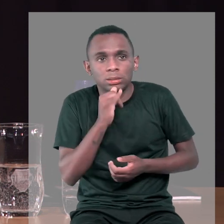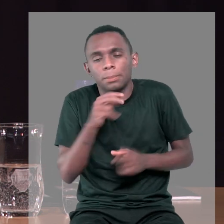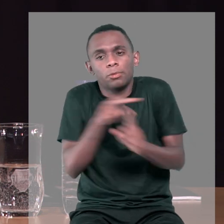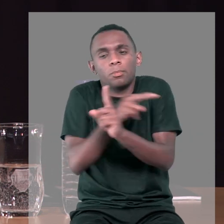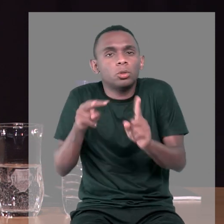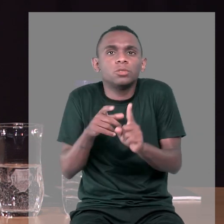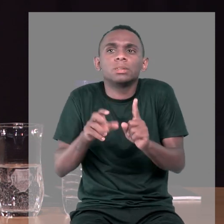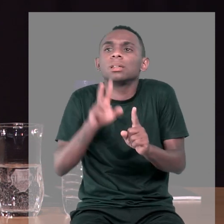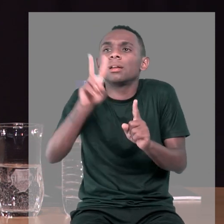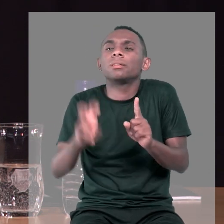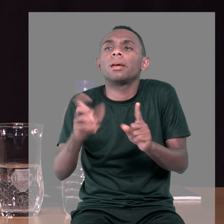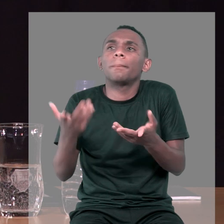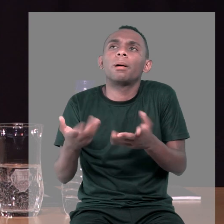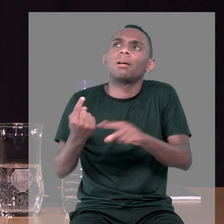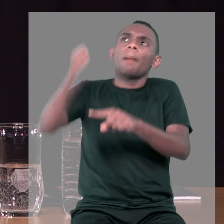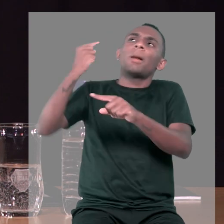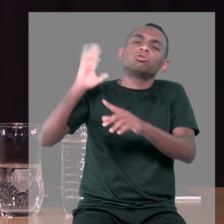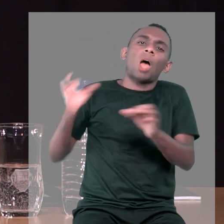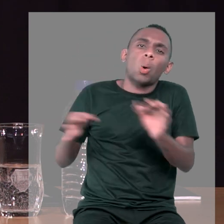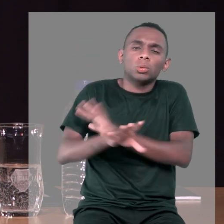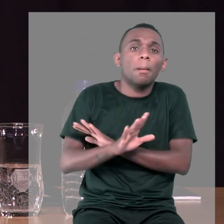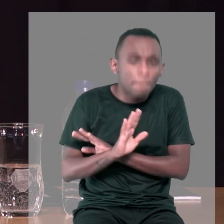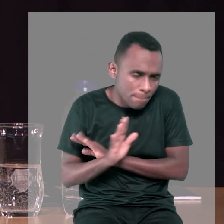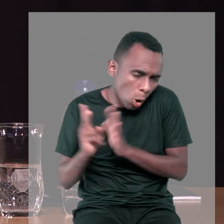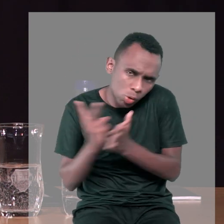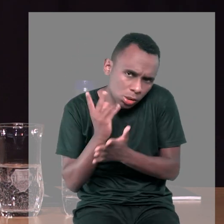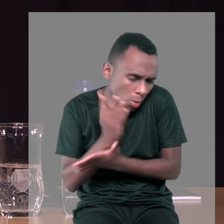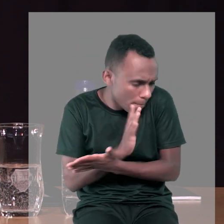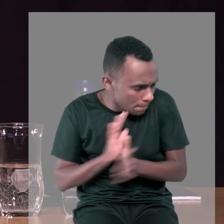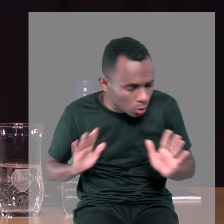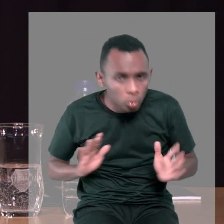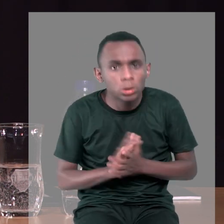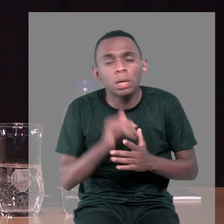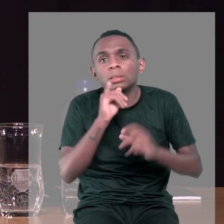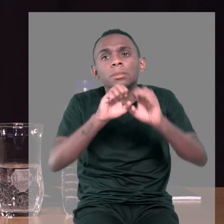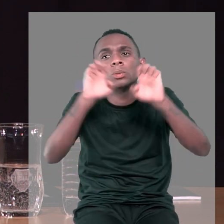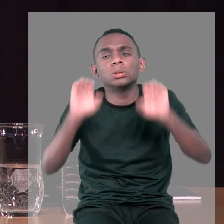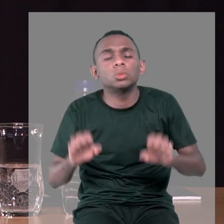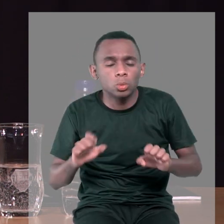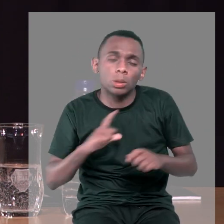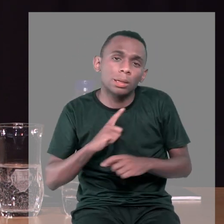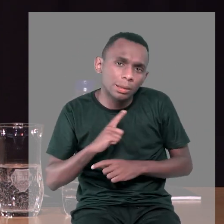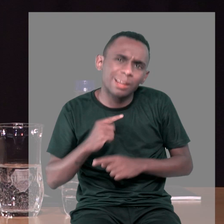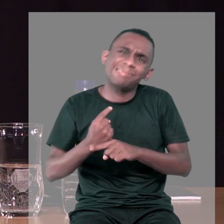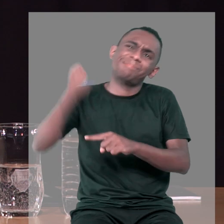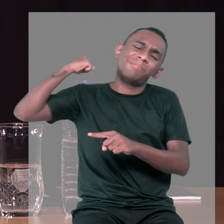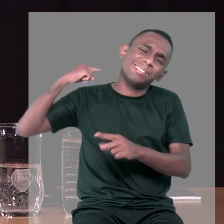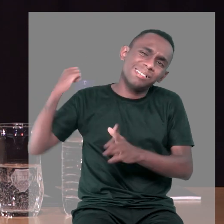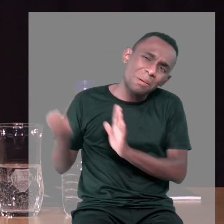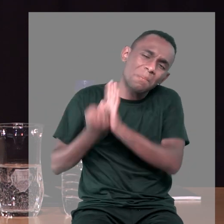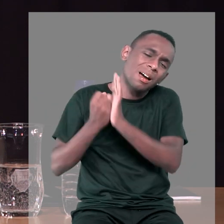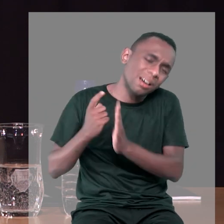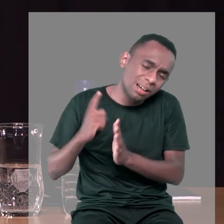para Arendt, a limitação. O passado passou. E nós não podemos